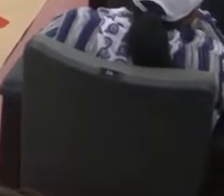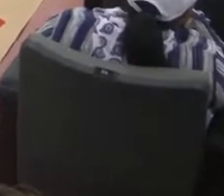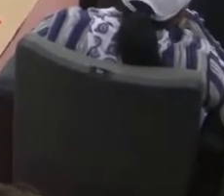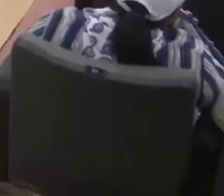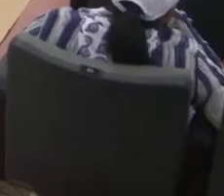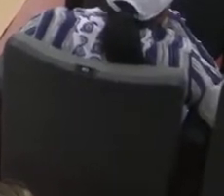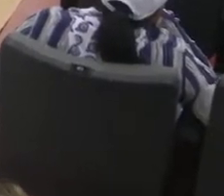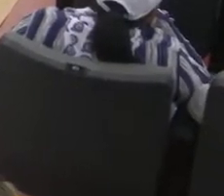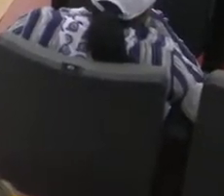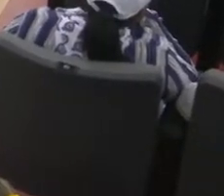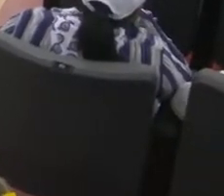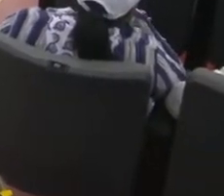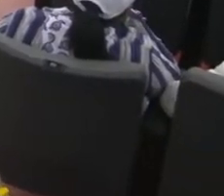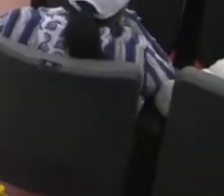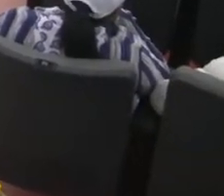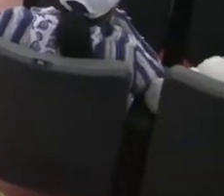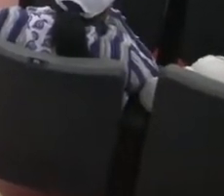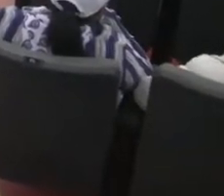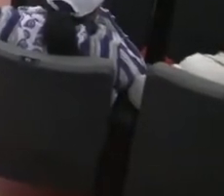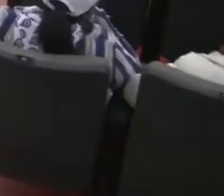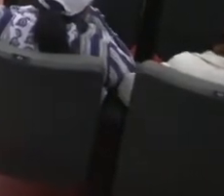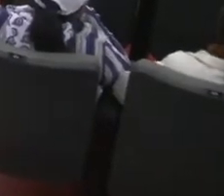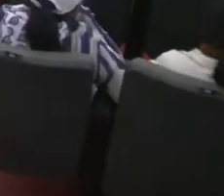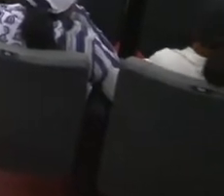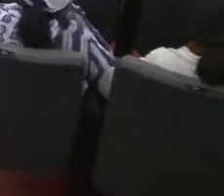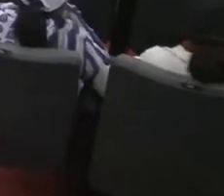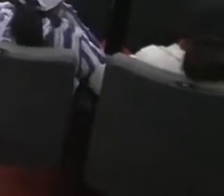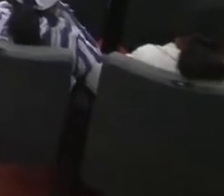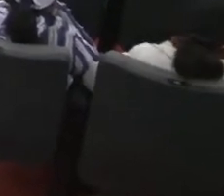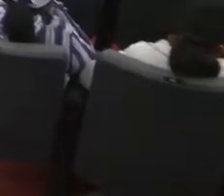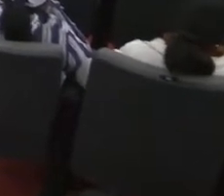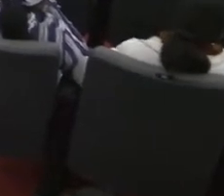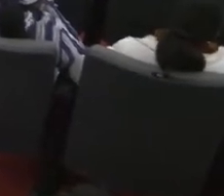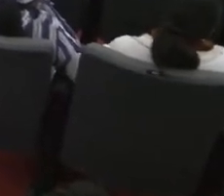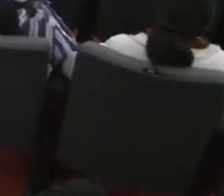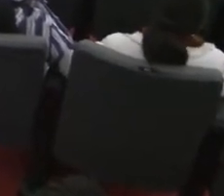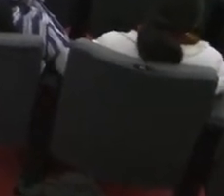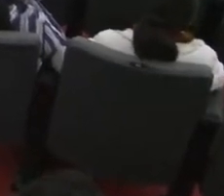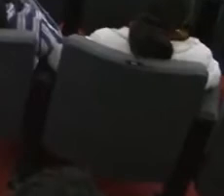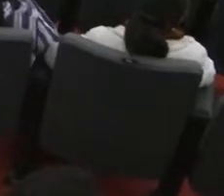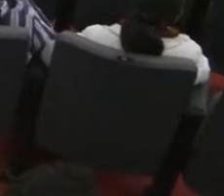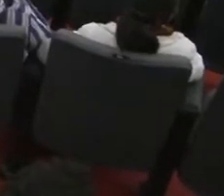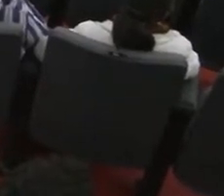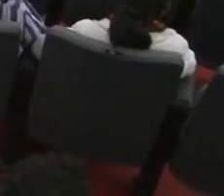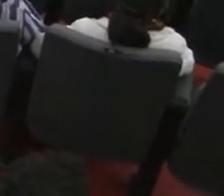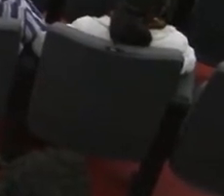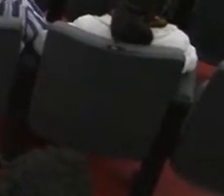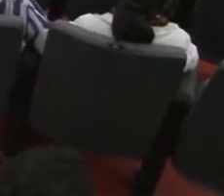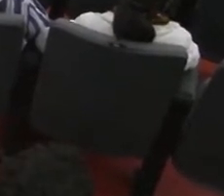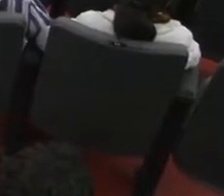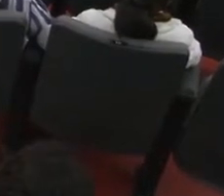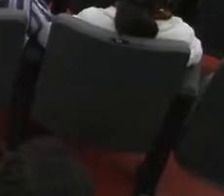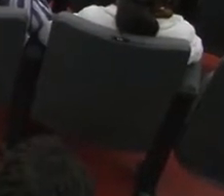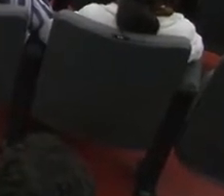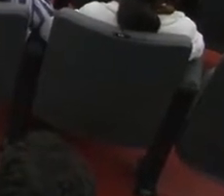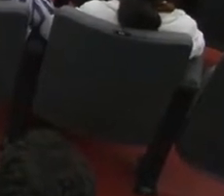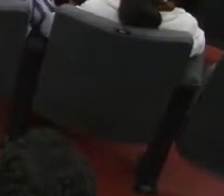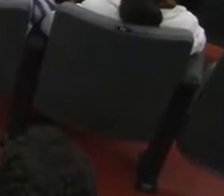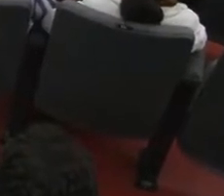E aí E aí E aí